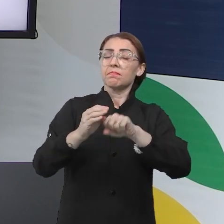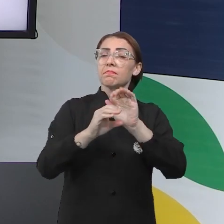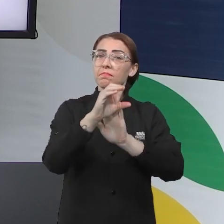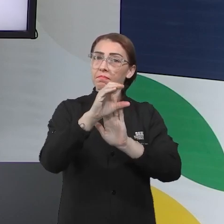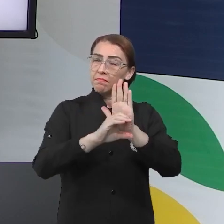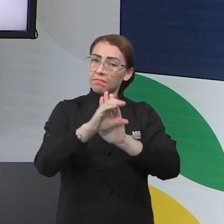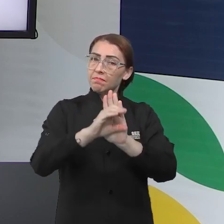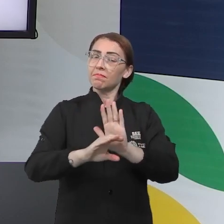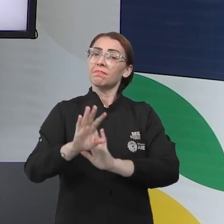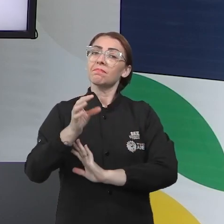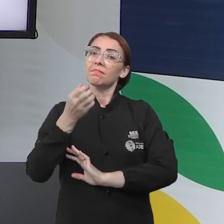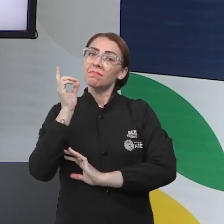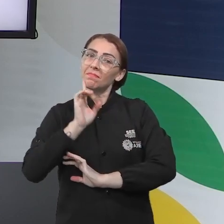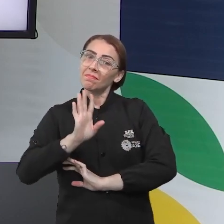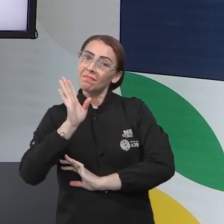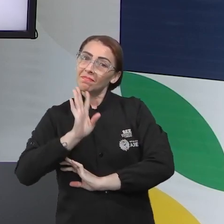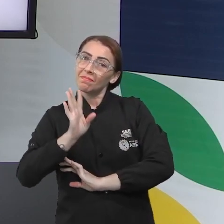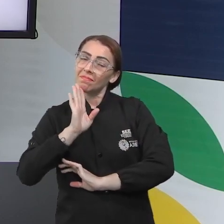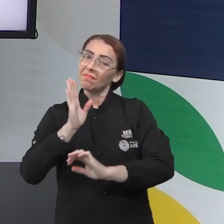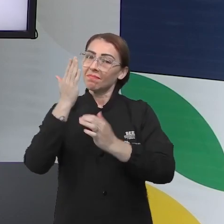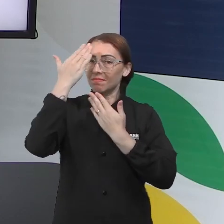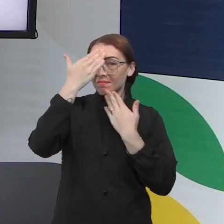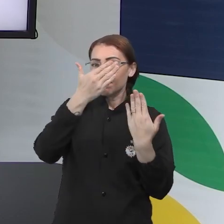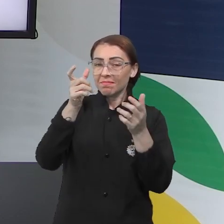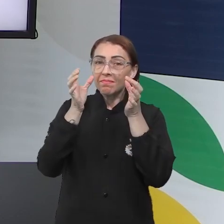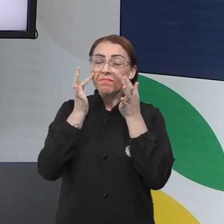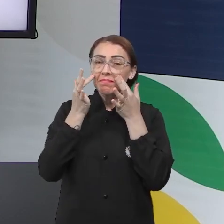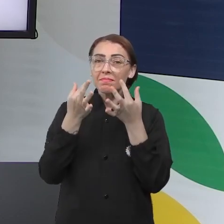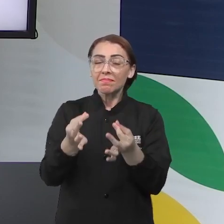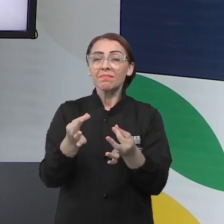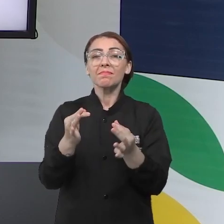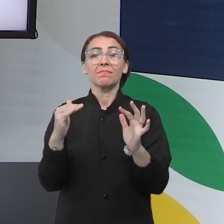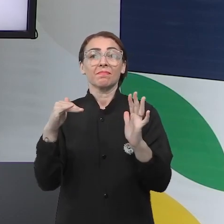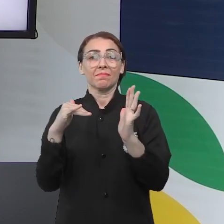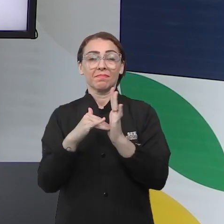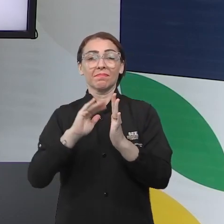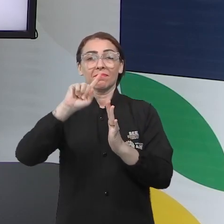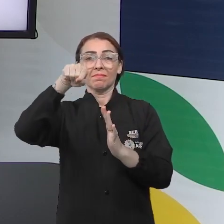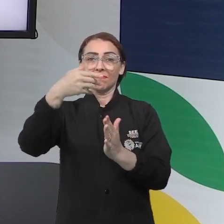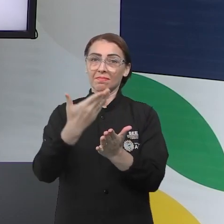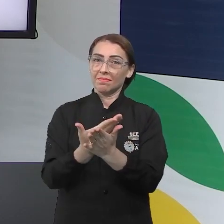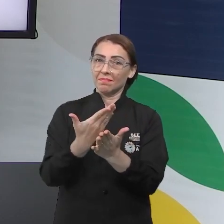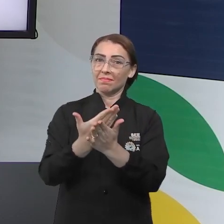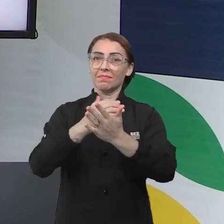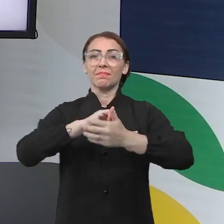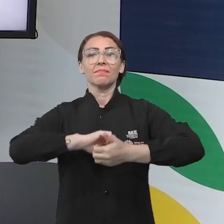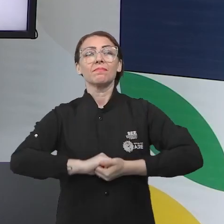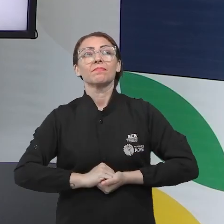conteúdo bem divertido. Muito obrigada pela atenção, até aqui, até a próxima aula.